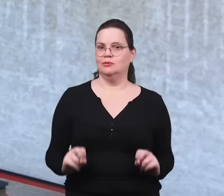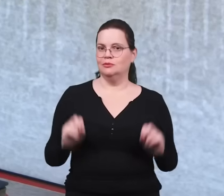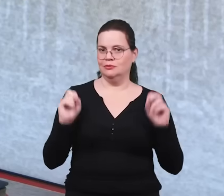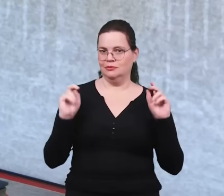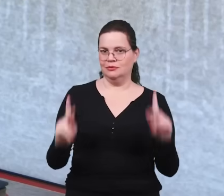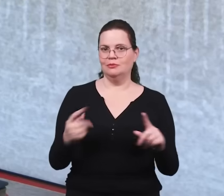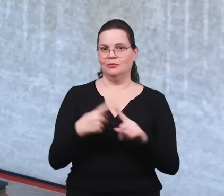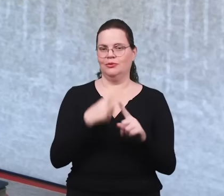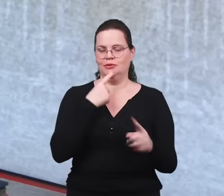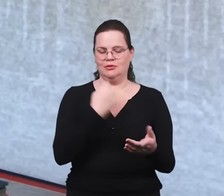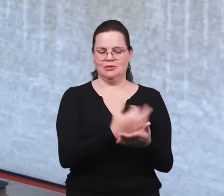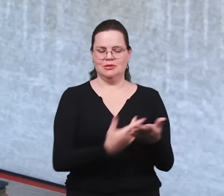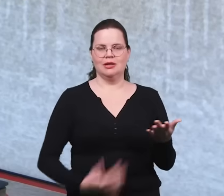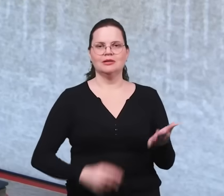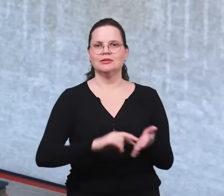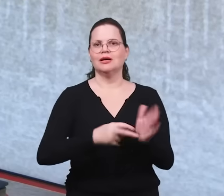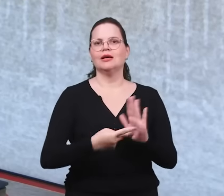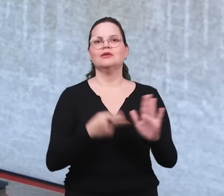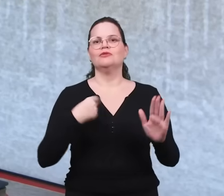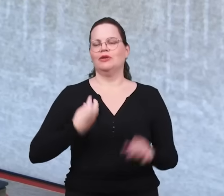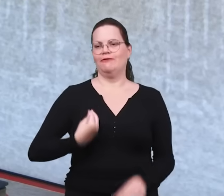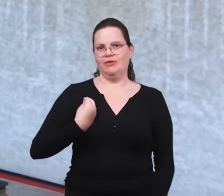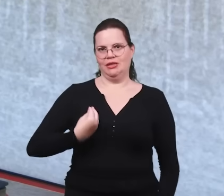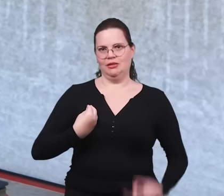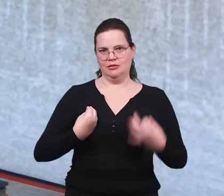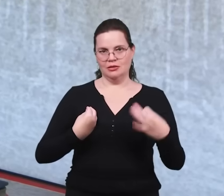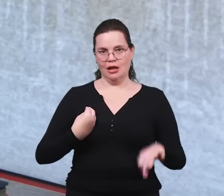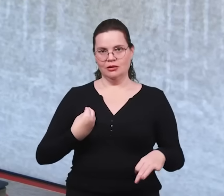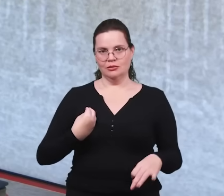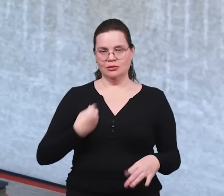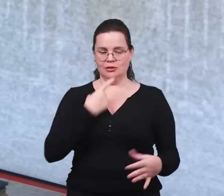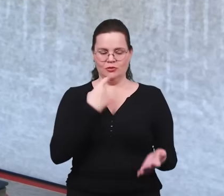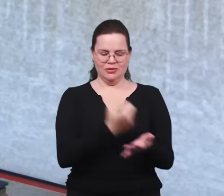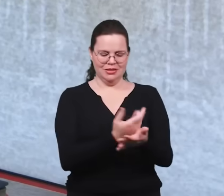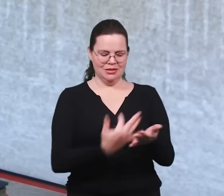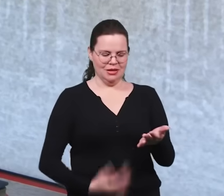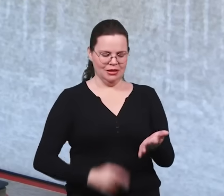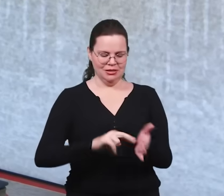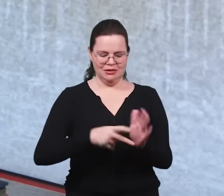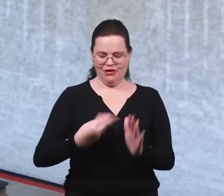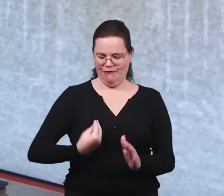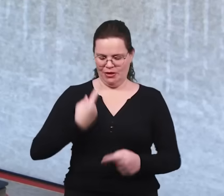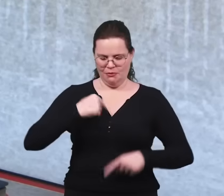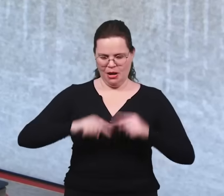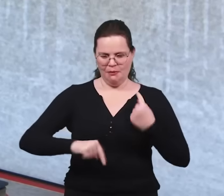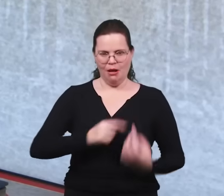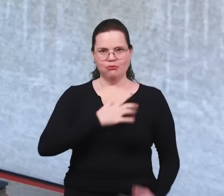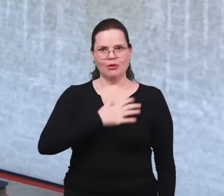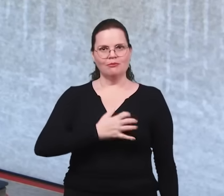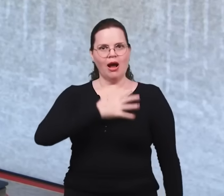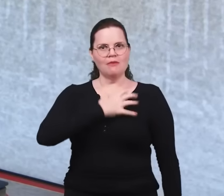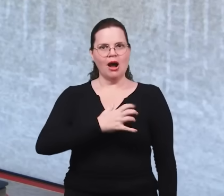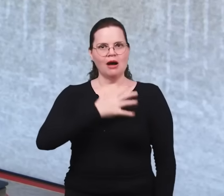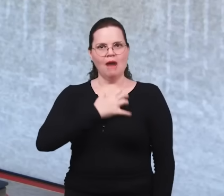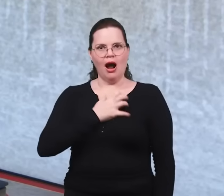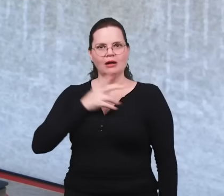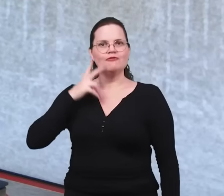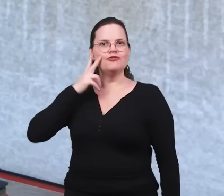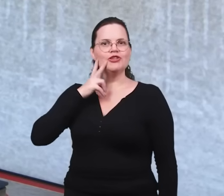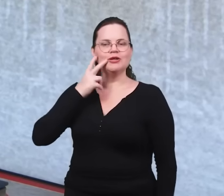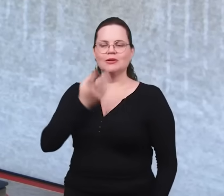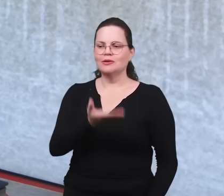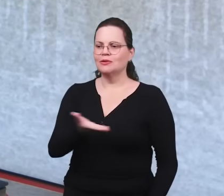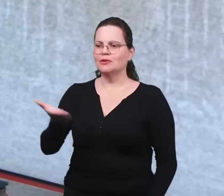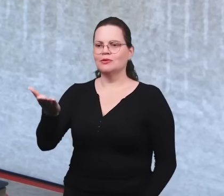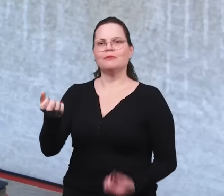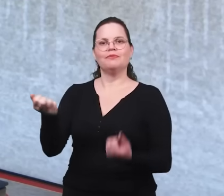se referindo a uma vida, a vida que ele trouxe da eternidade, para dar essa vida ao homem por meio